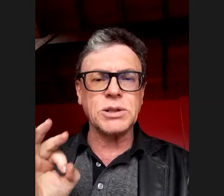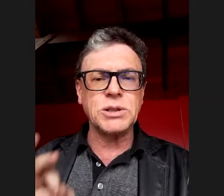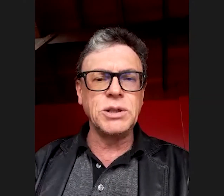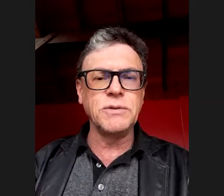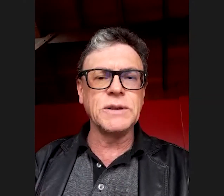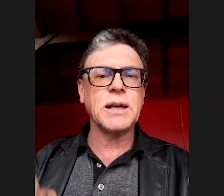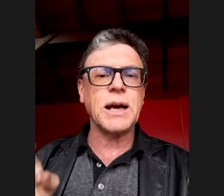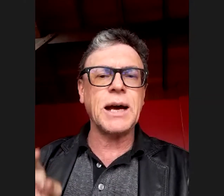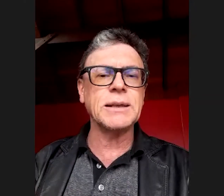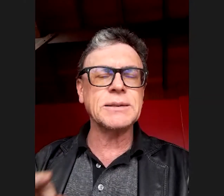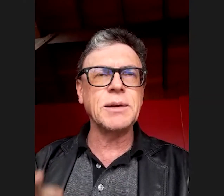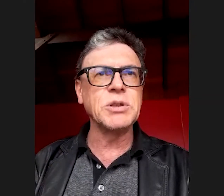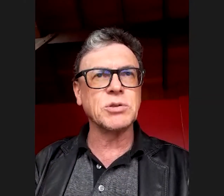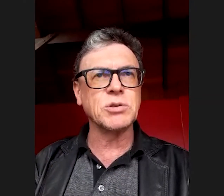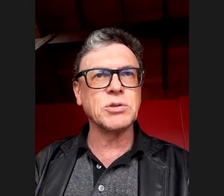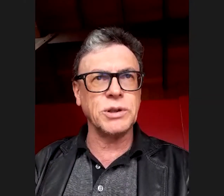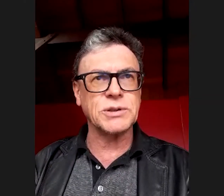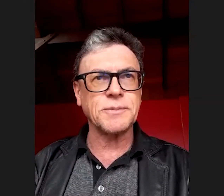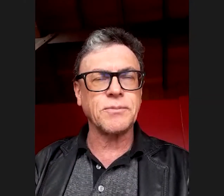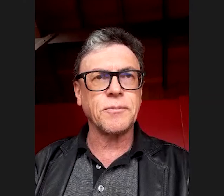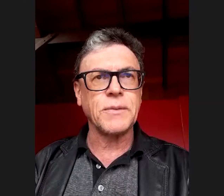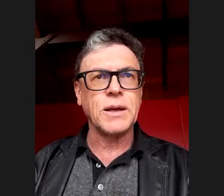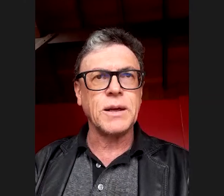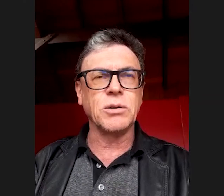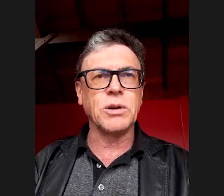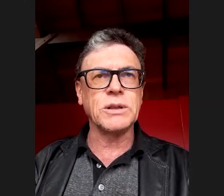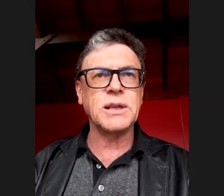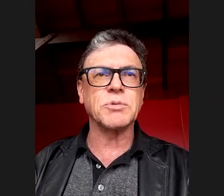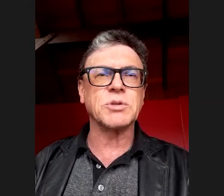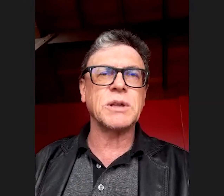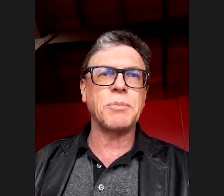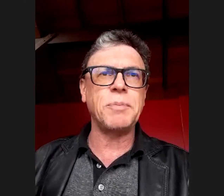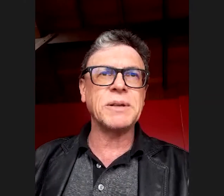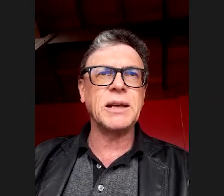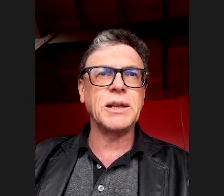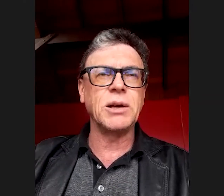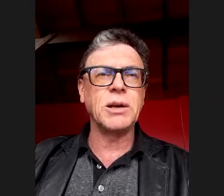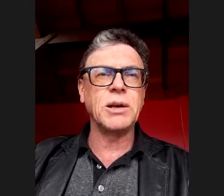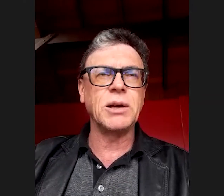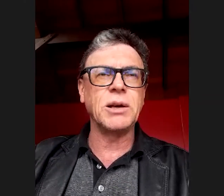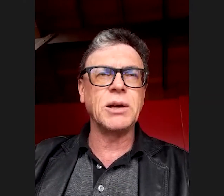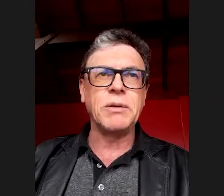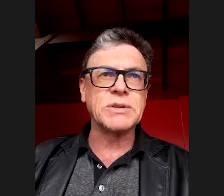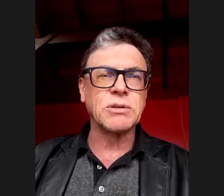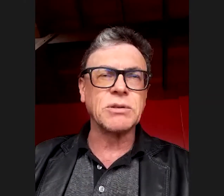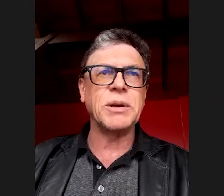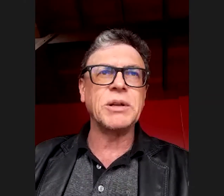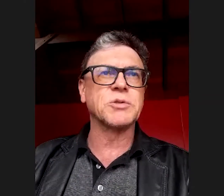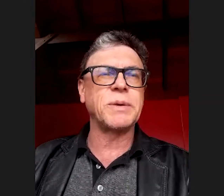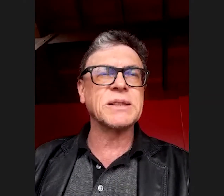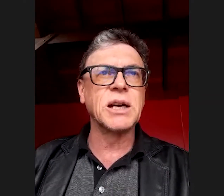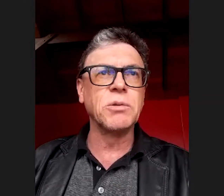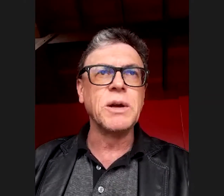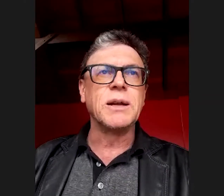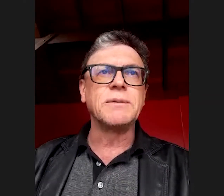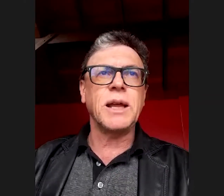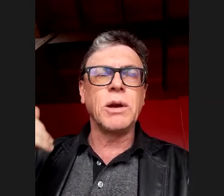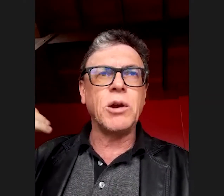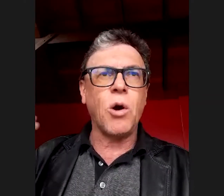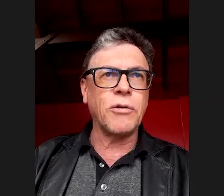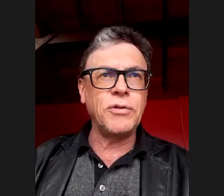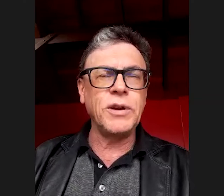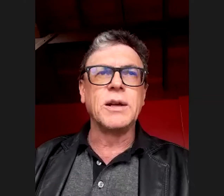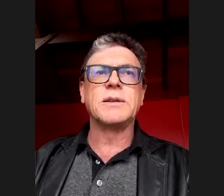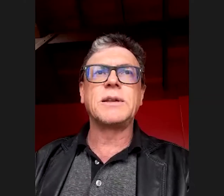medidas alternativas às demissões. Então, nós temos, na própria CLT hoje, já tem previsão também de suspensão, tem